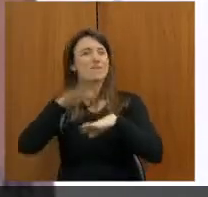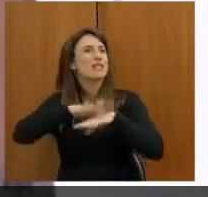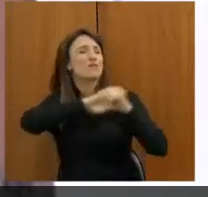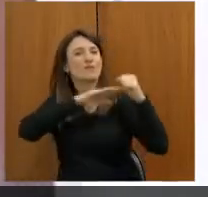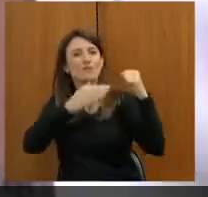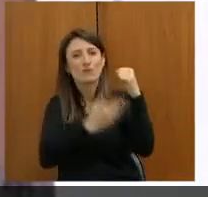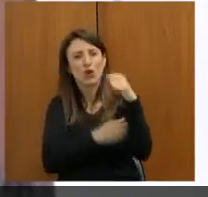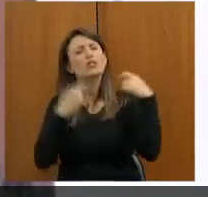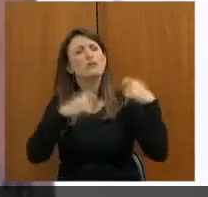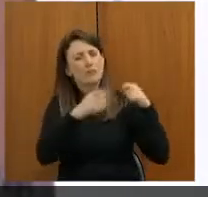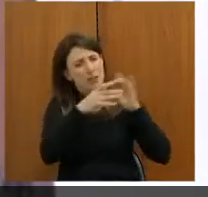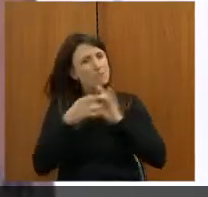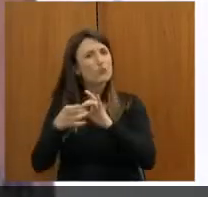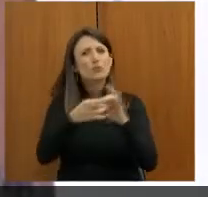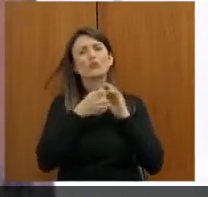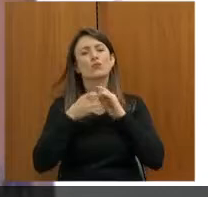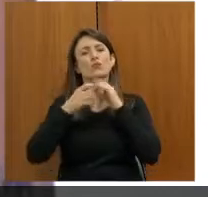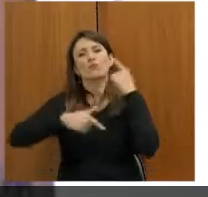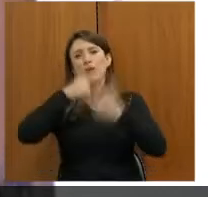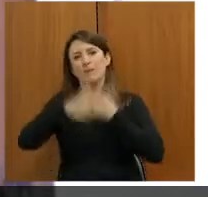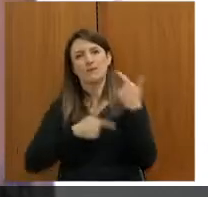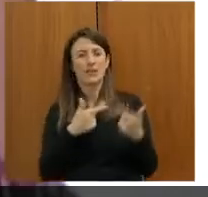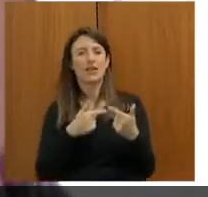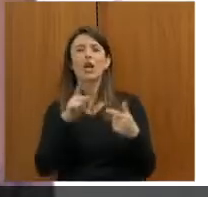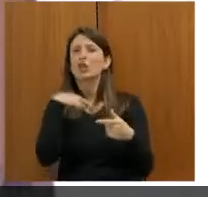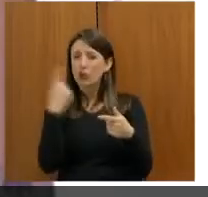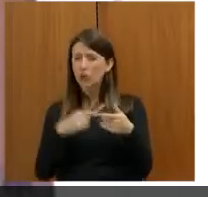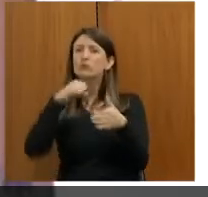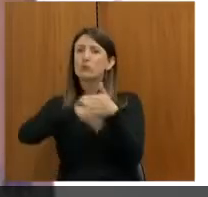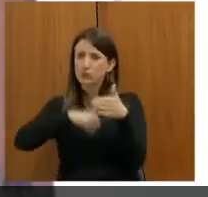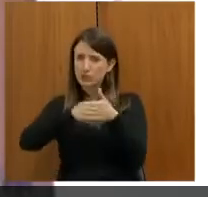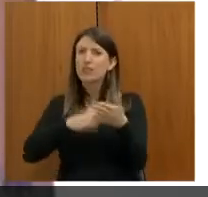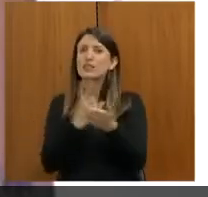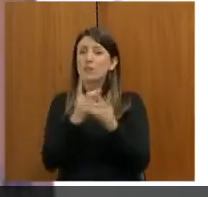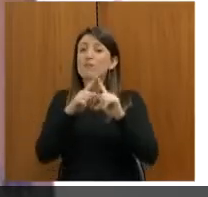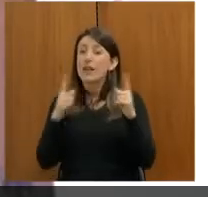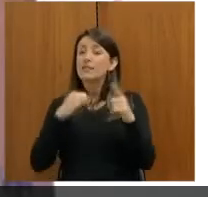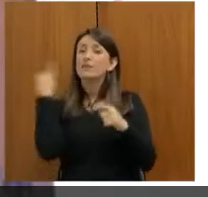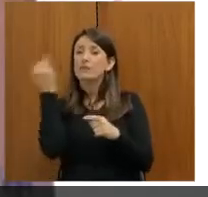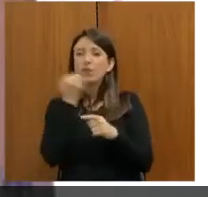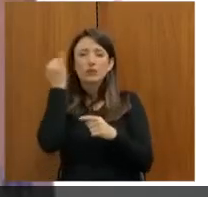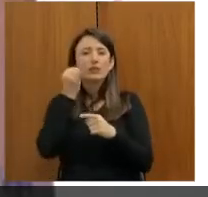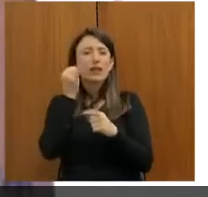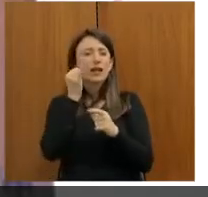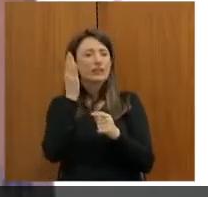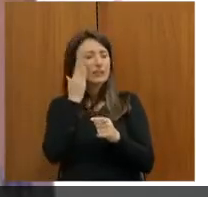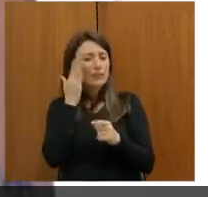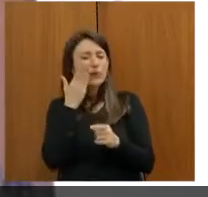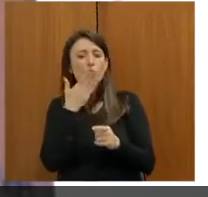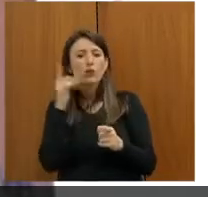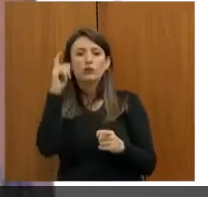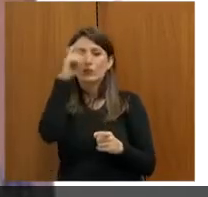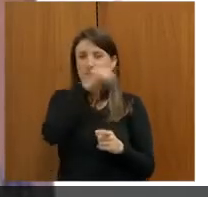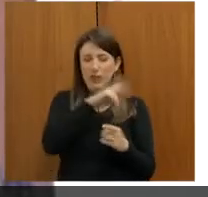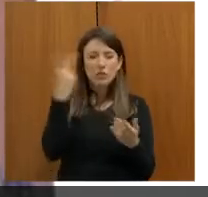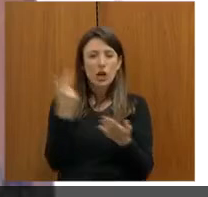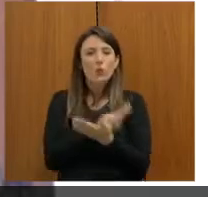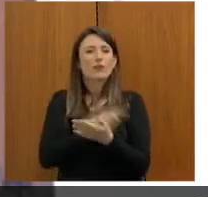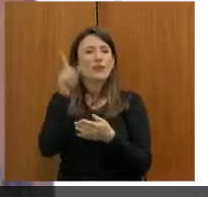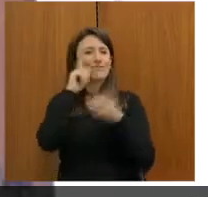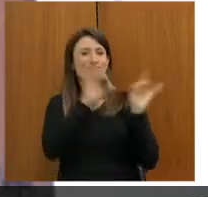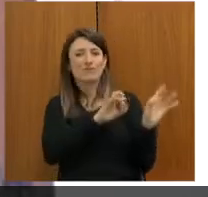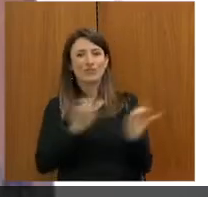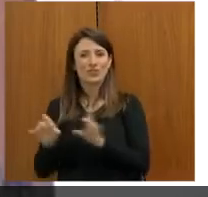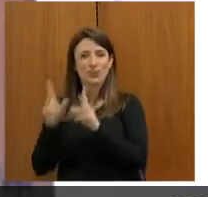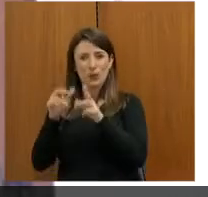estamos aqui nessa luta mas é importante a gente verificar as dificuldades que a gente vence no nosso devia como Rita professora